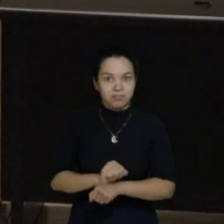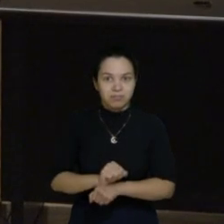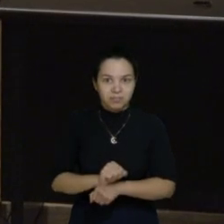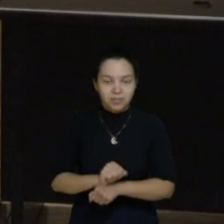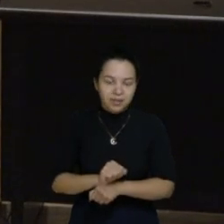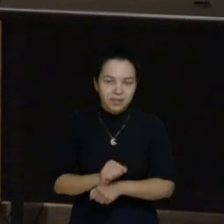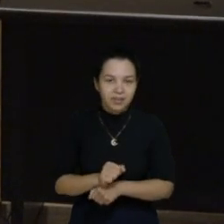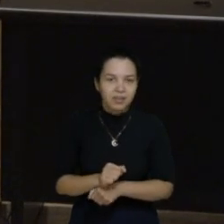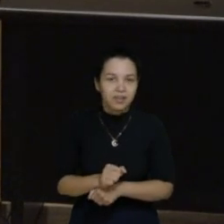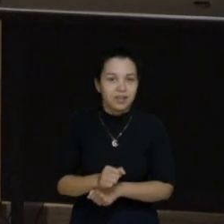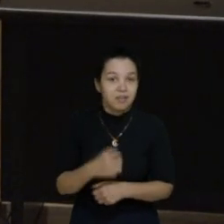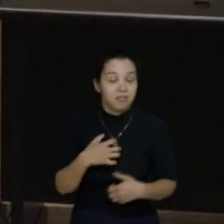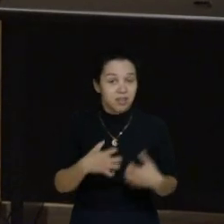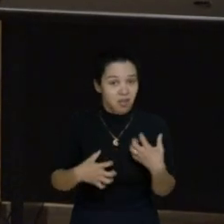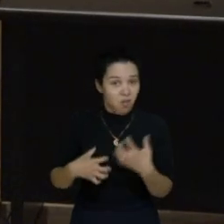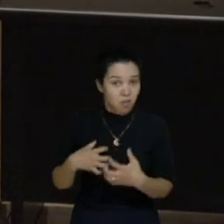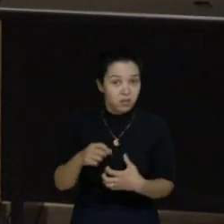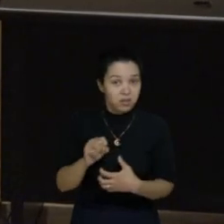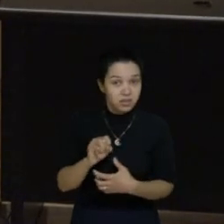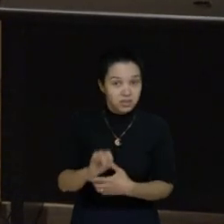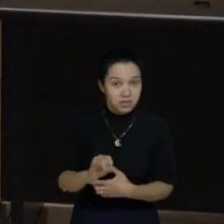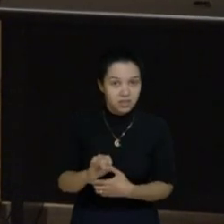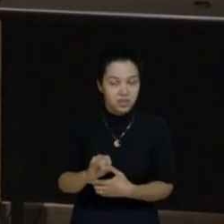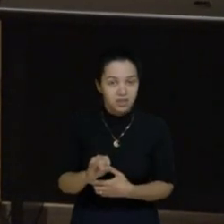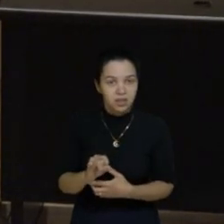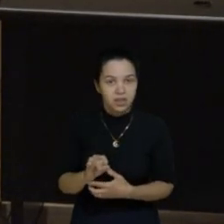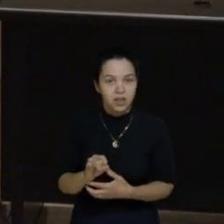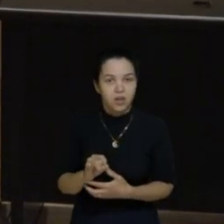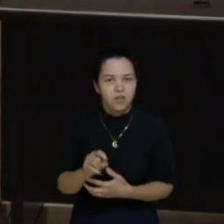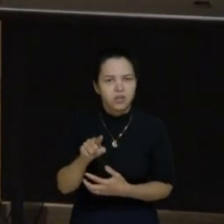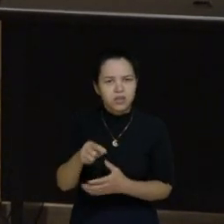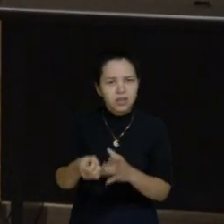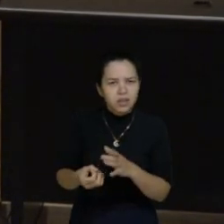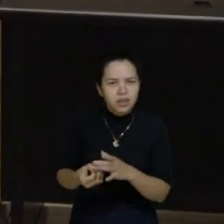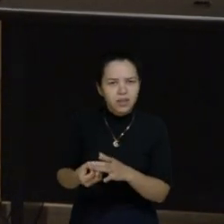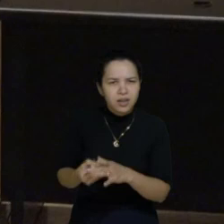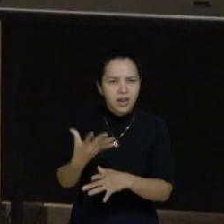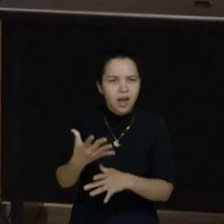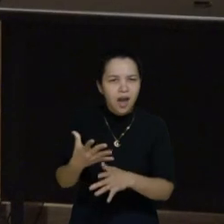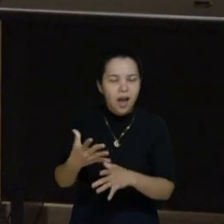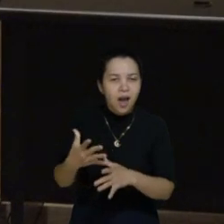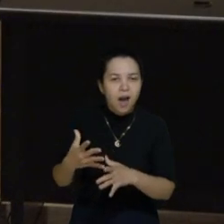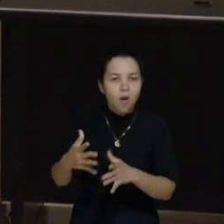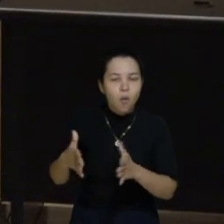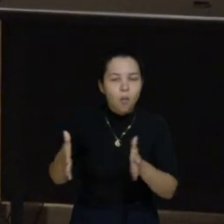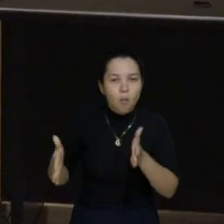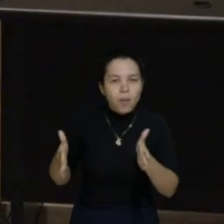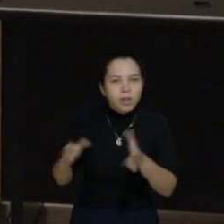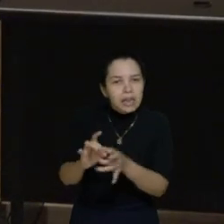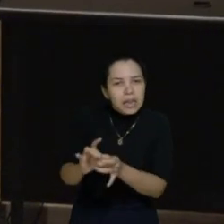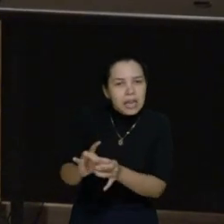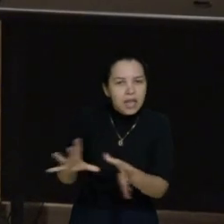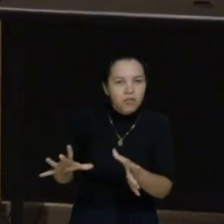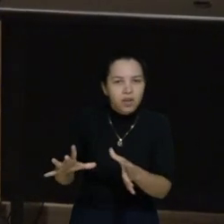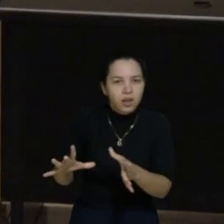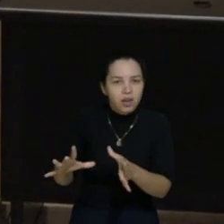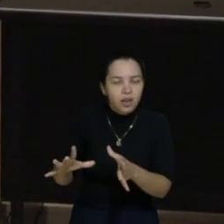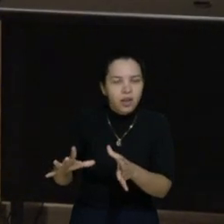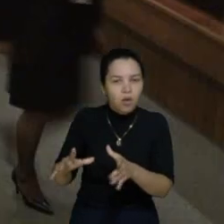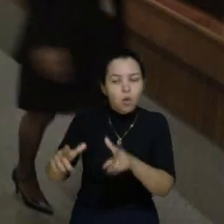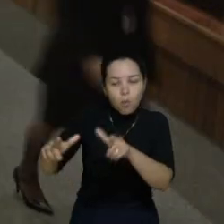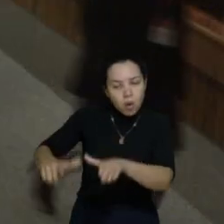incomoda se você criar uma zona eu falo que você tem que criar uma zona livre na sala né de repente lá no fundo da sala ela pode